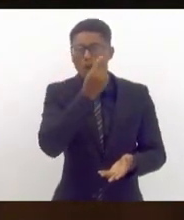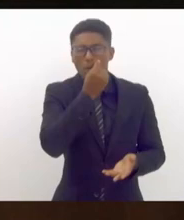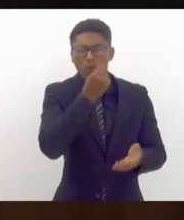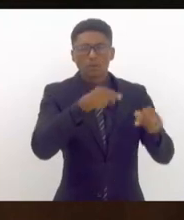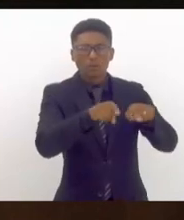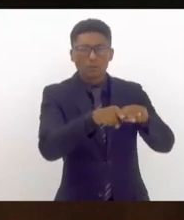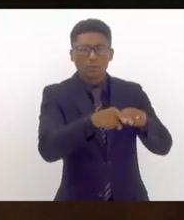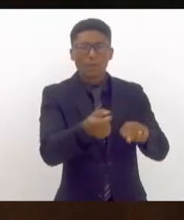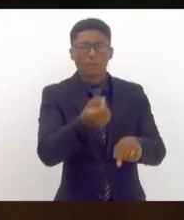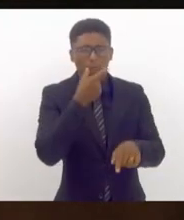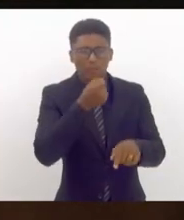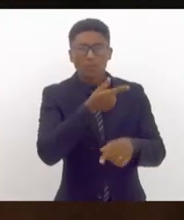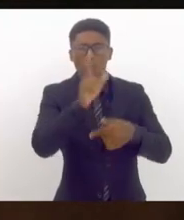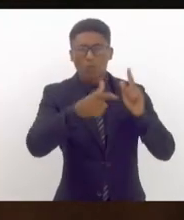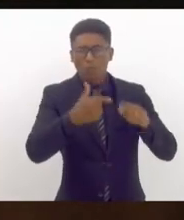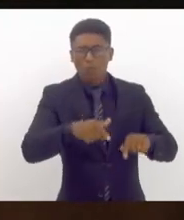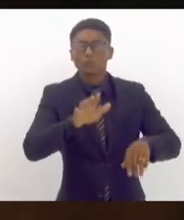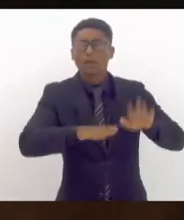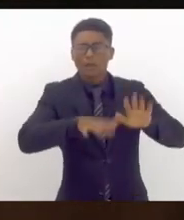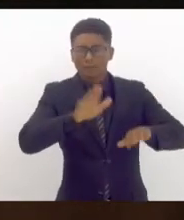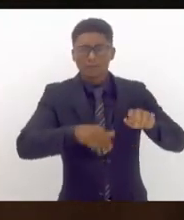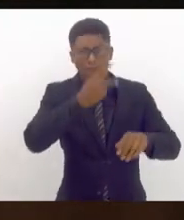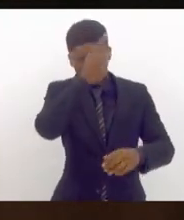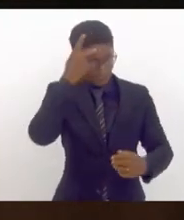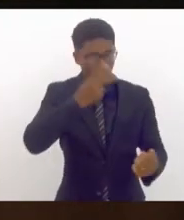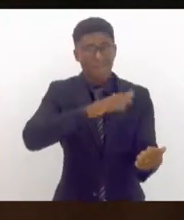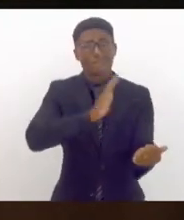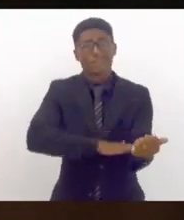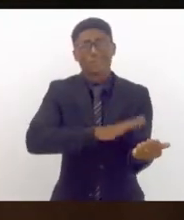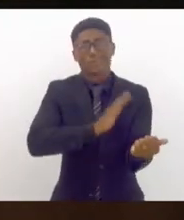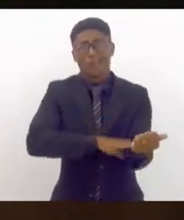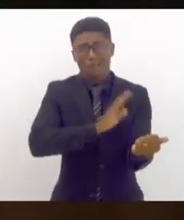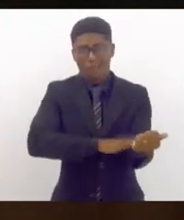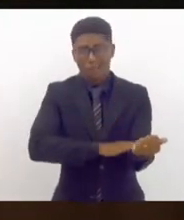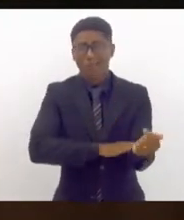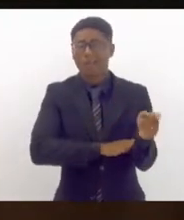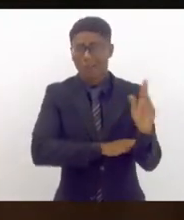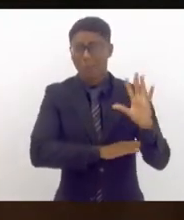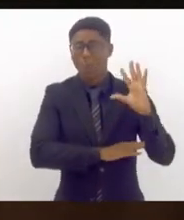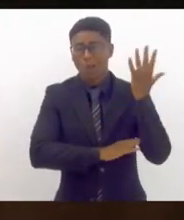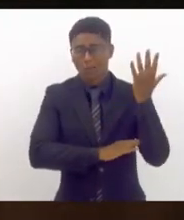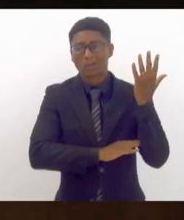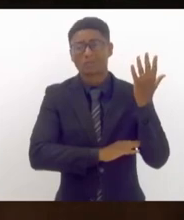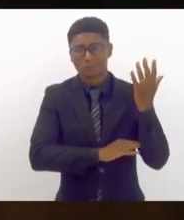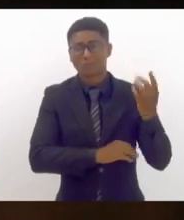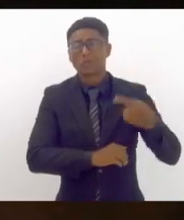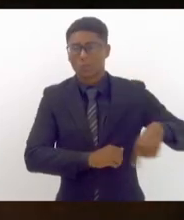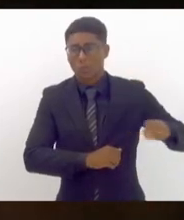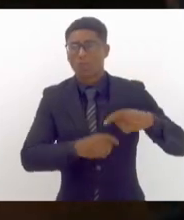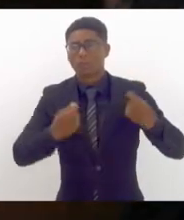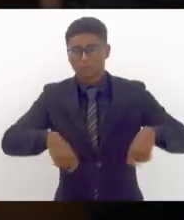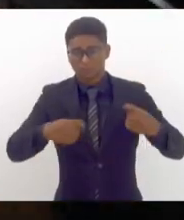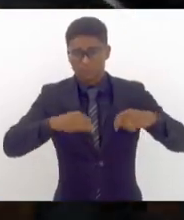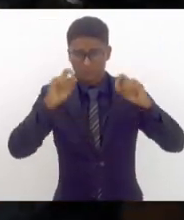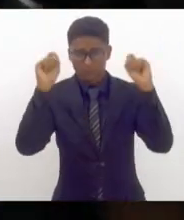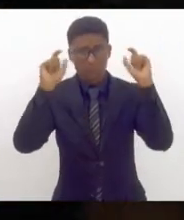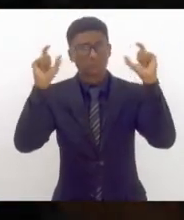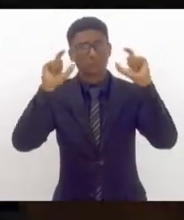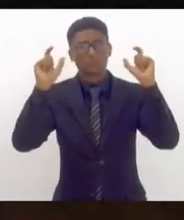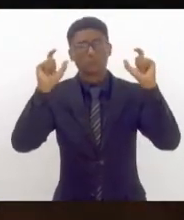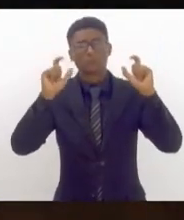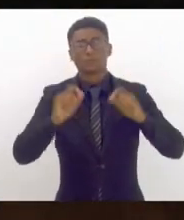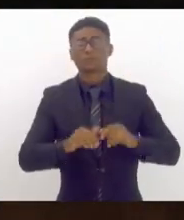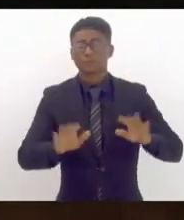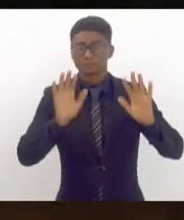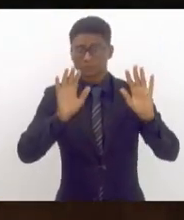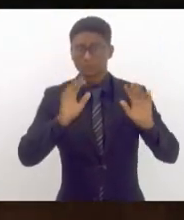eles trazem sim uma dependência química para as pessoas, onde nós precisamos estar sempre atentos com relação a isso.